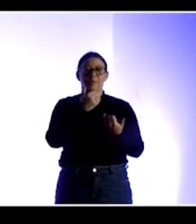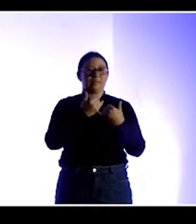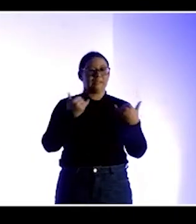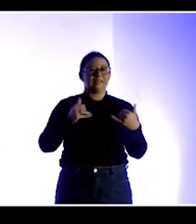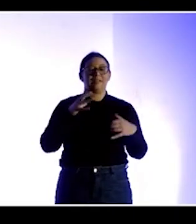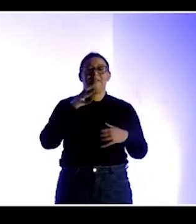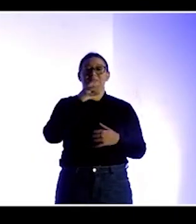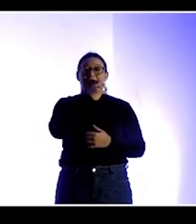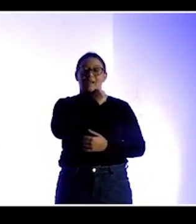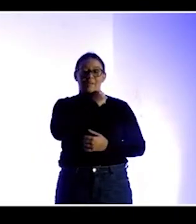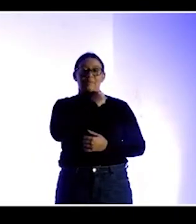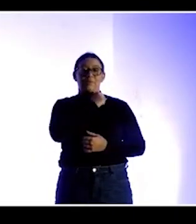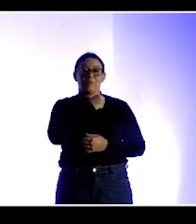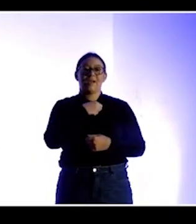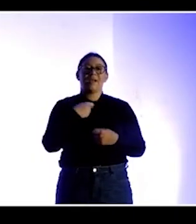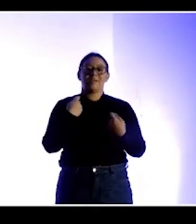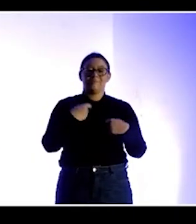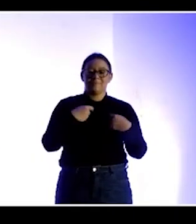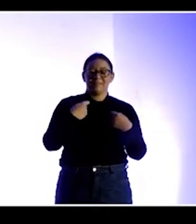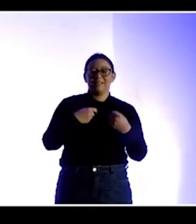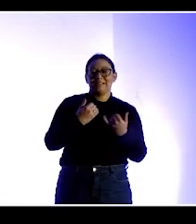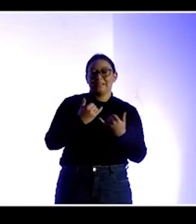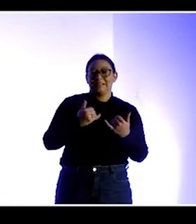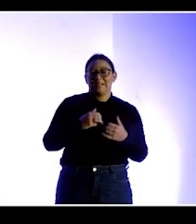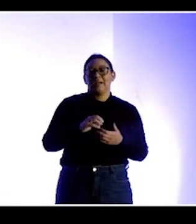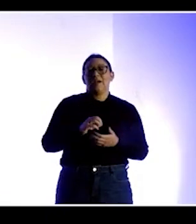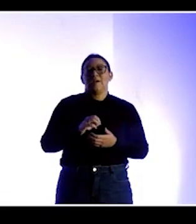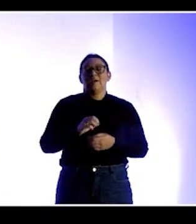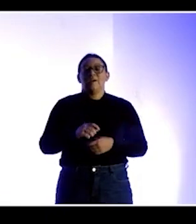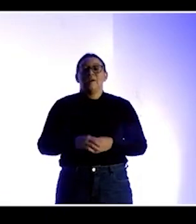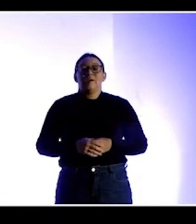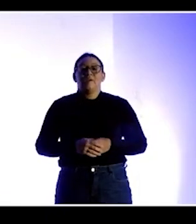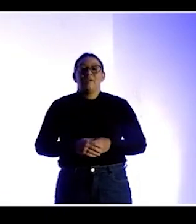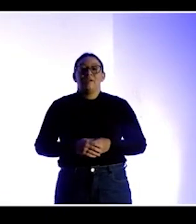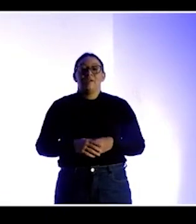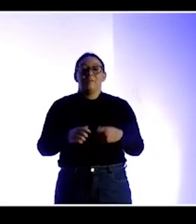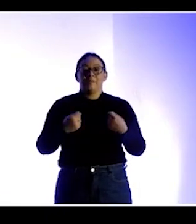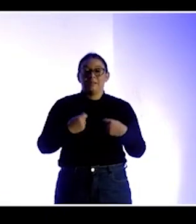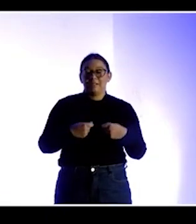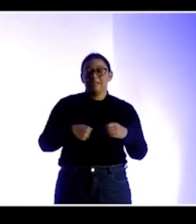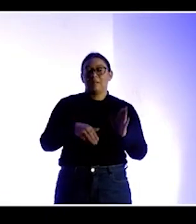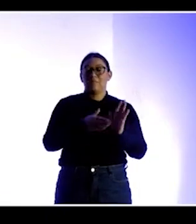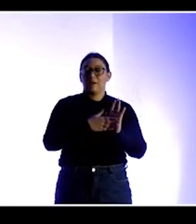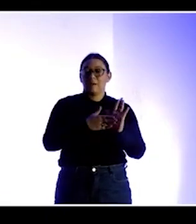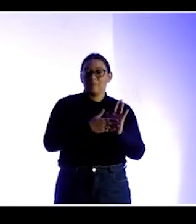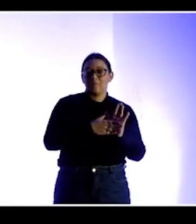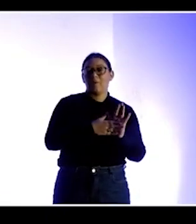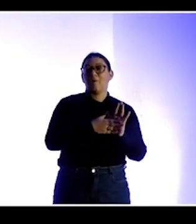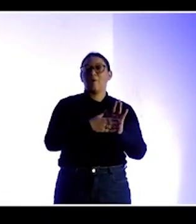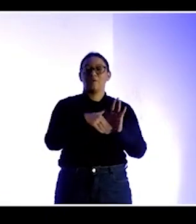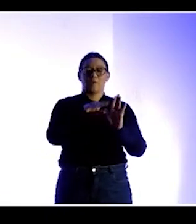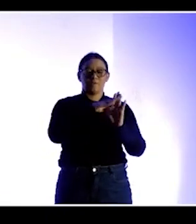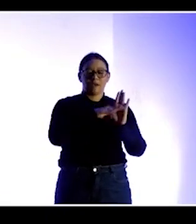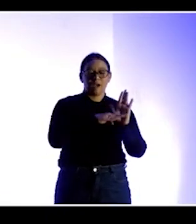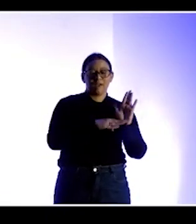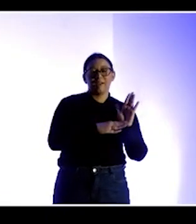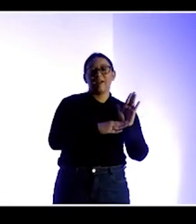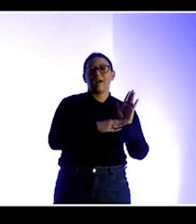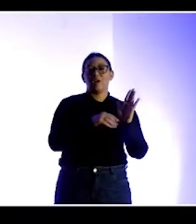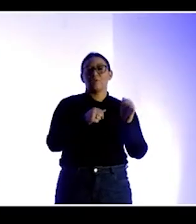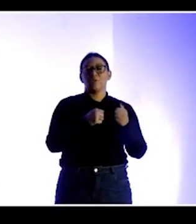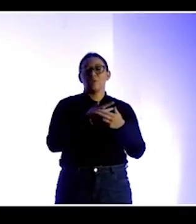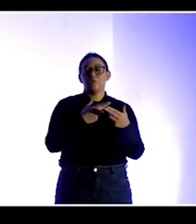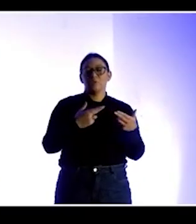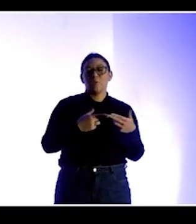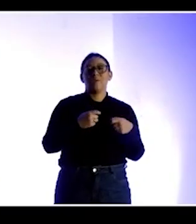demanda da rede elétrica uma potência muito grande, é um investimento muito grande. Tem que botar uma subestação nova, transformador e um monte de parafernália elétrica